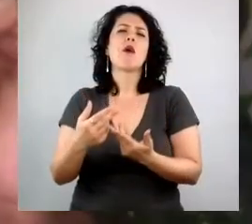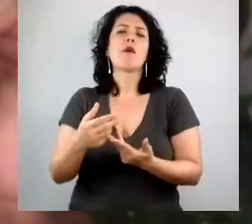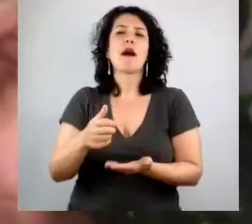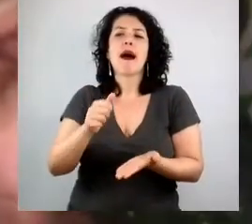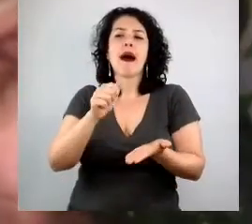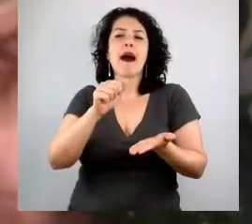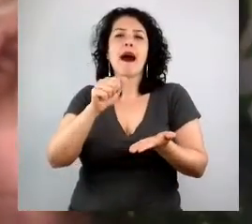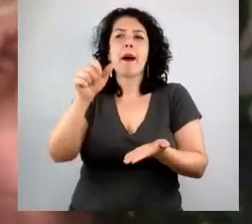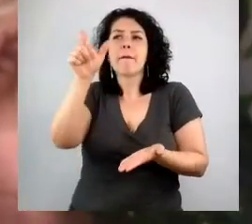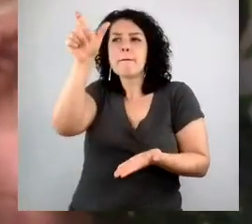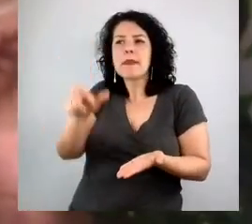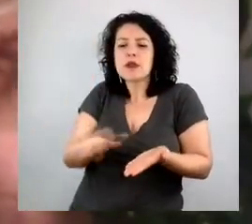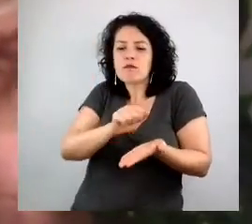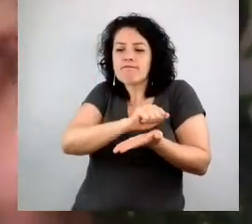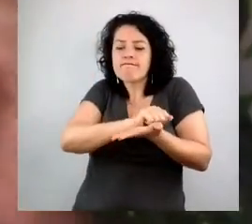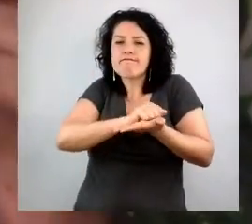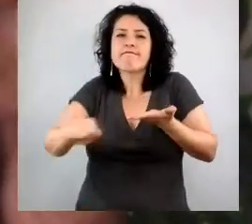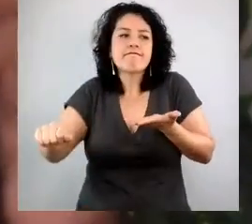apagamento de um povo.